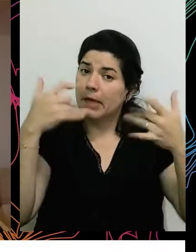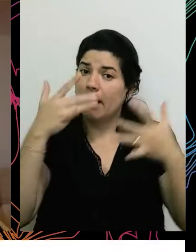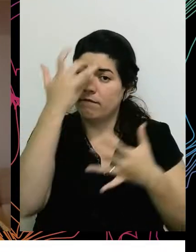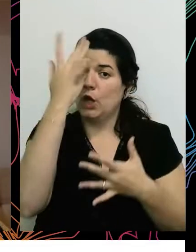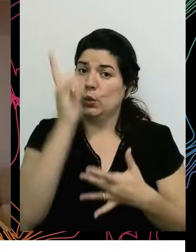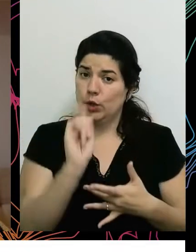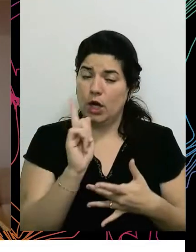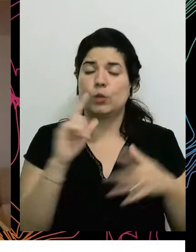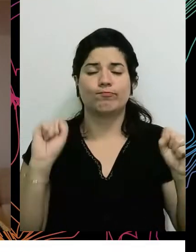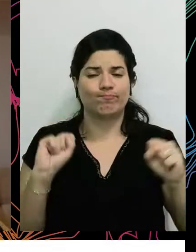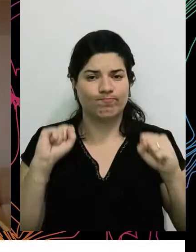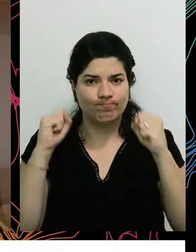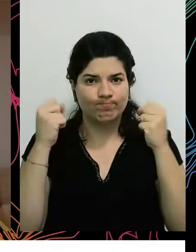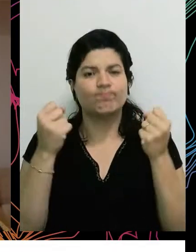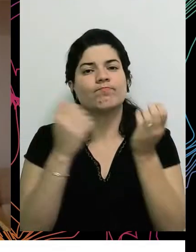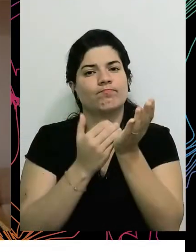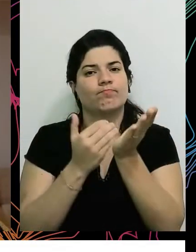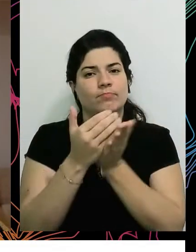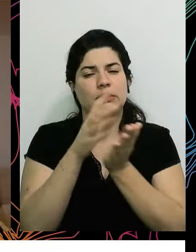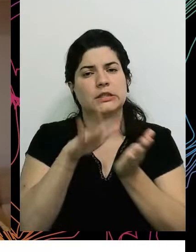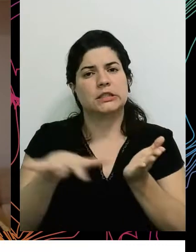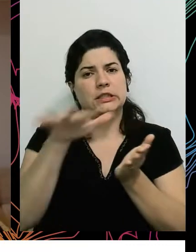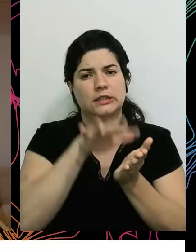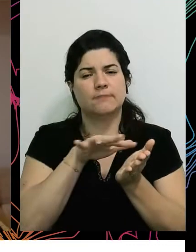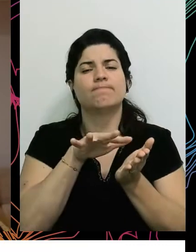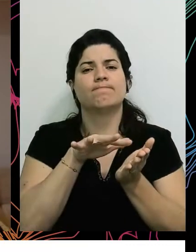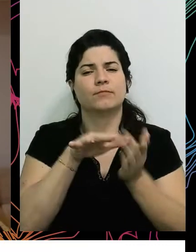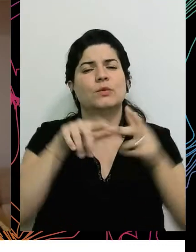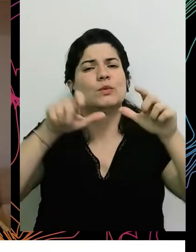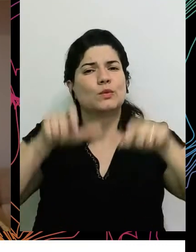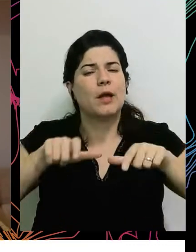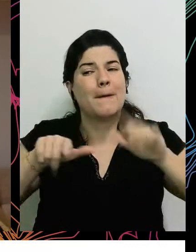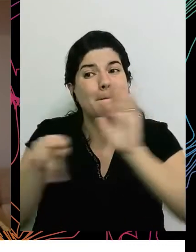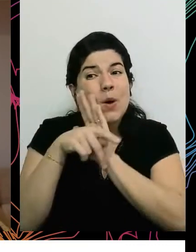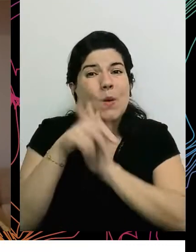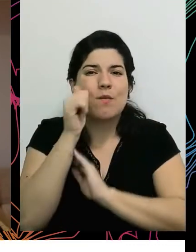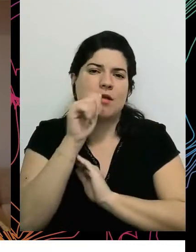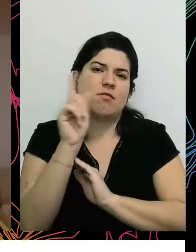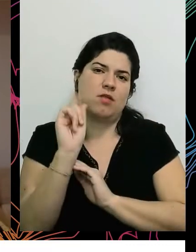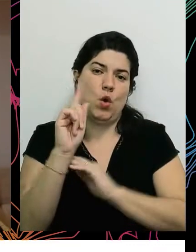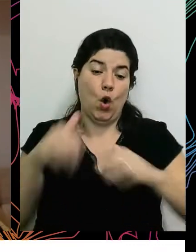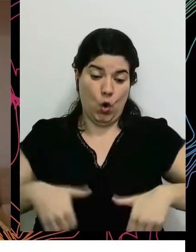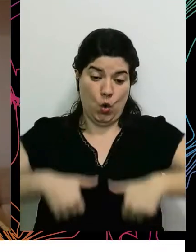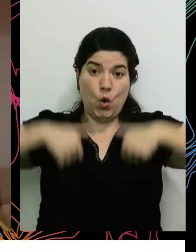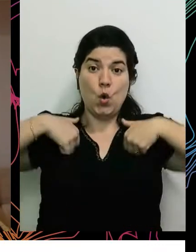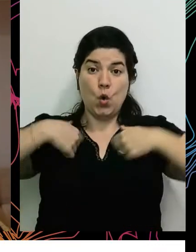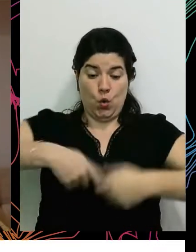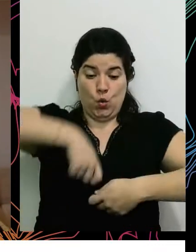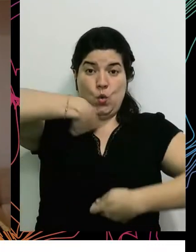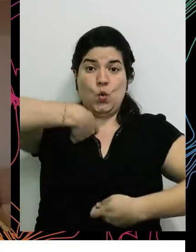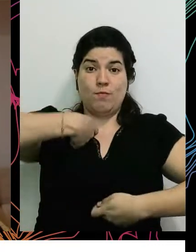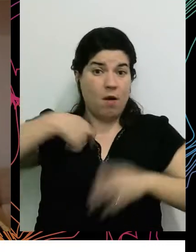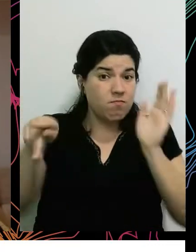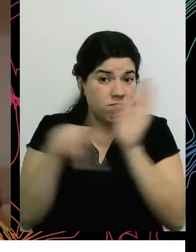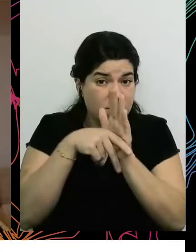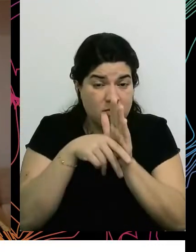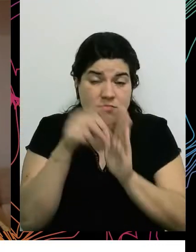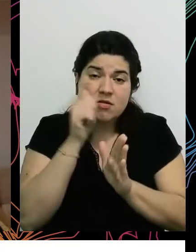Inicialmente, como eu falei, os ambientes não eram femininos, o macacão não era feminino, não tinha banheiro na